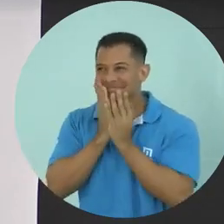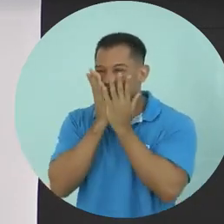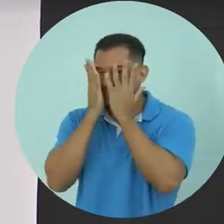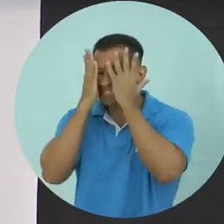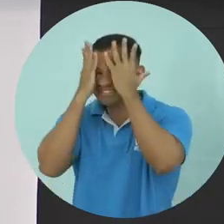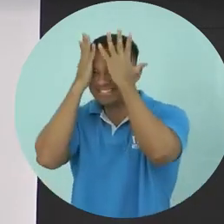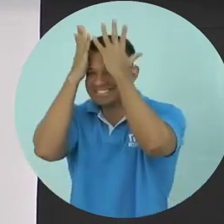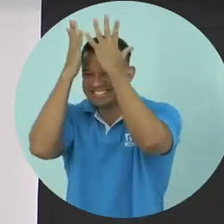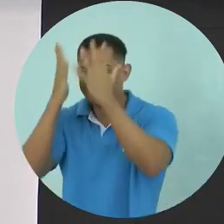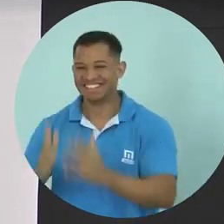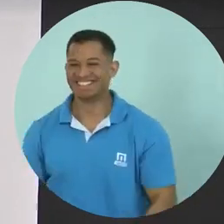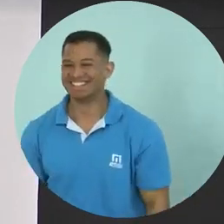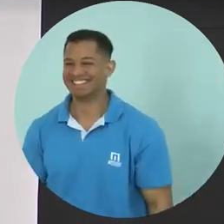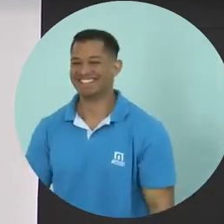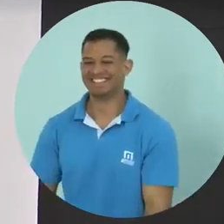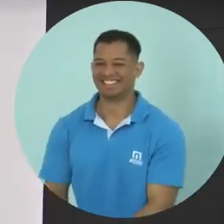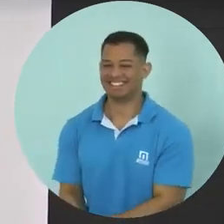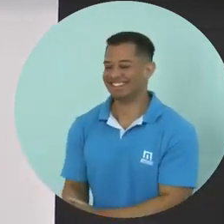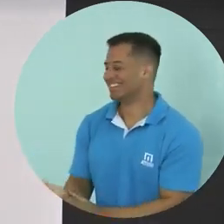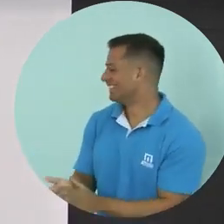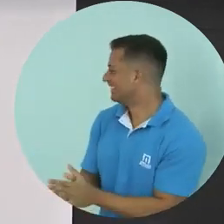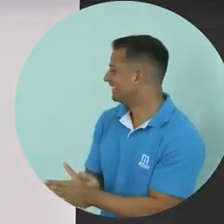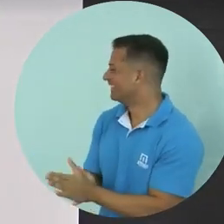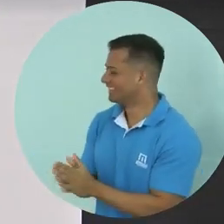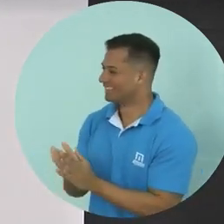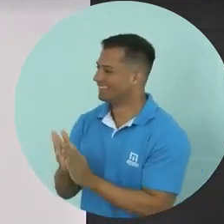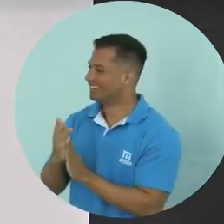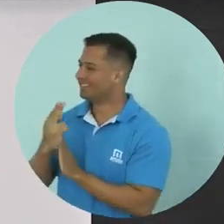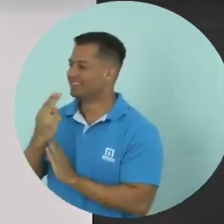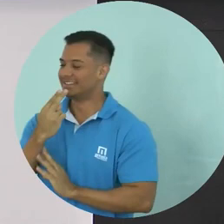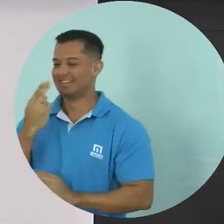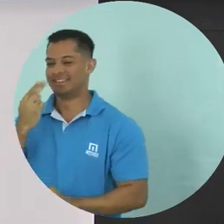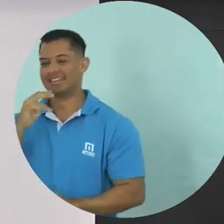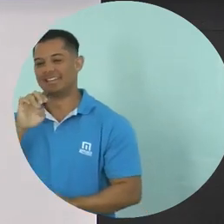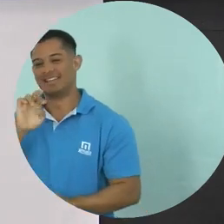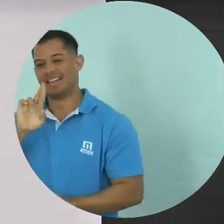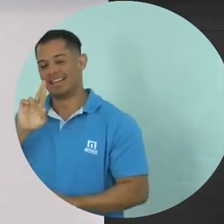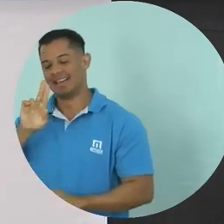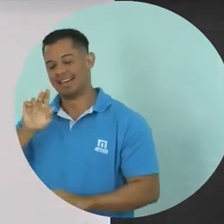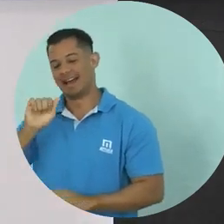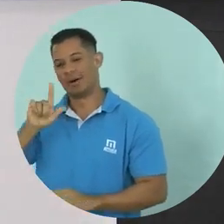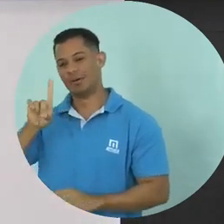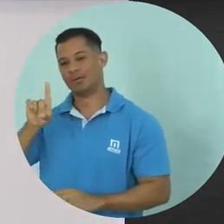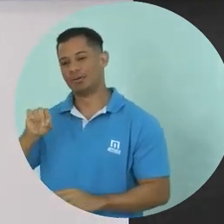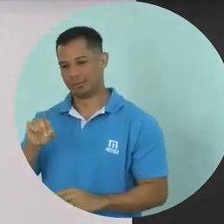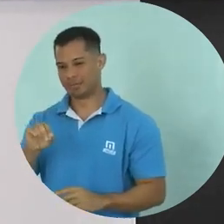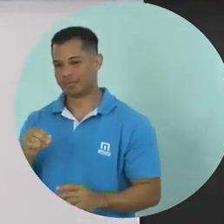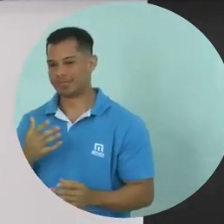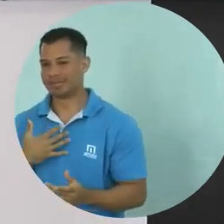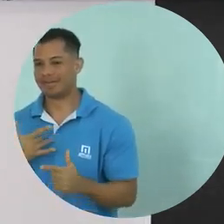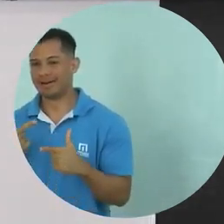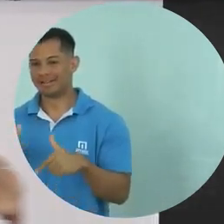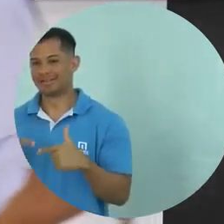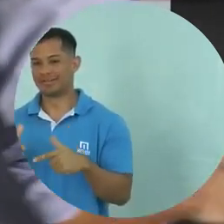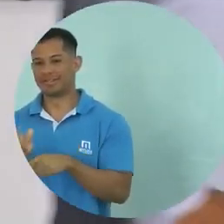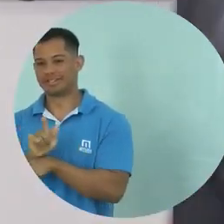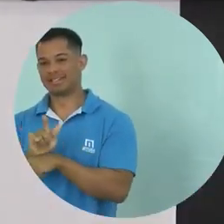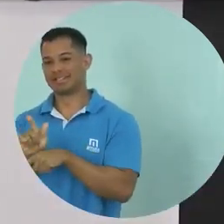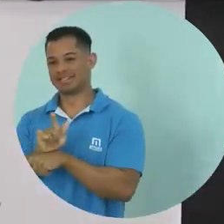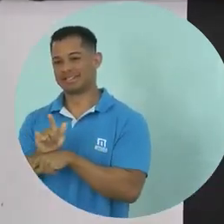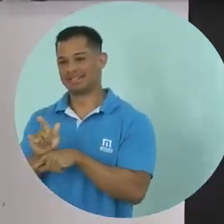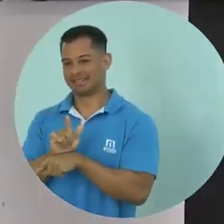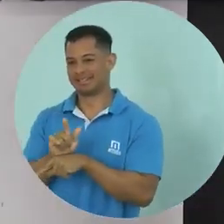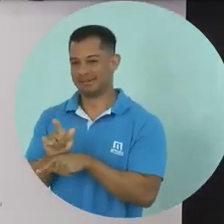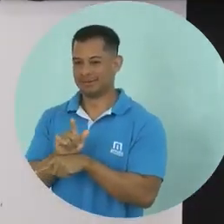Pessoal, boa tarde. Meu nome é Heraldo, atuo aqui na gestão operacional da Gemaia